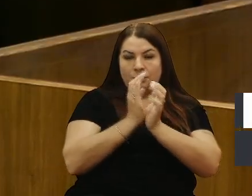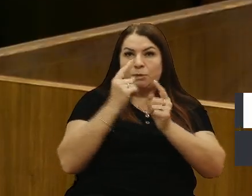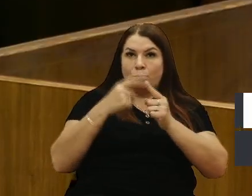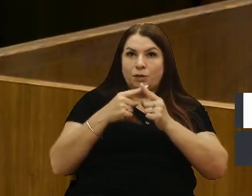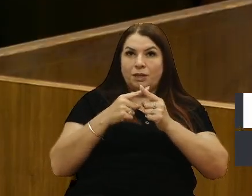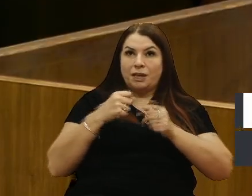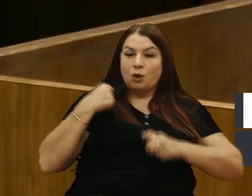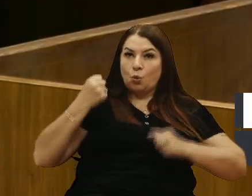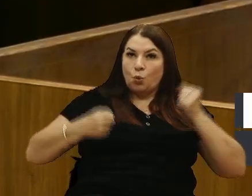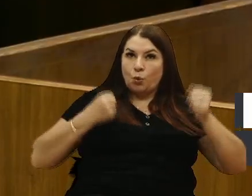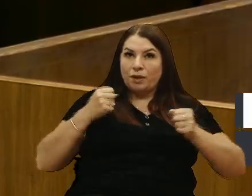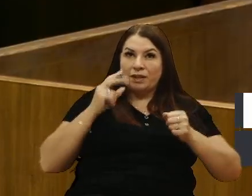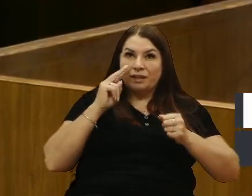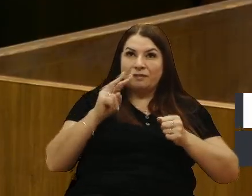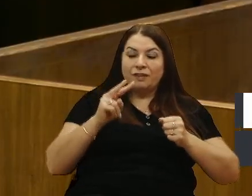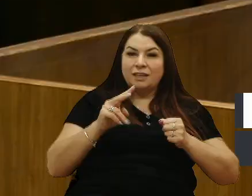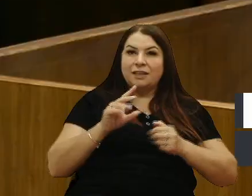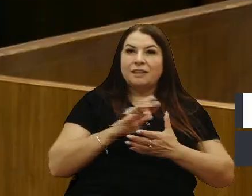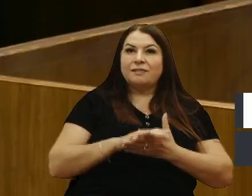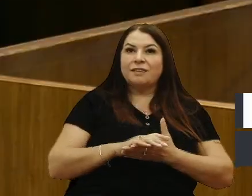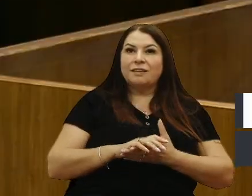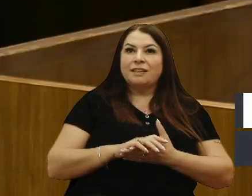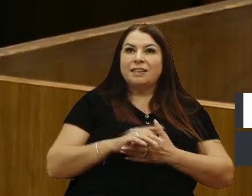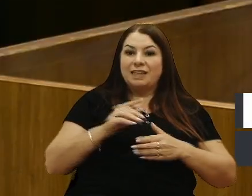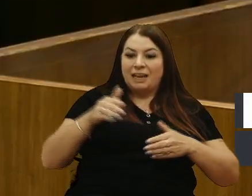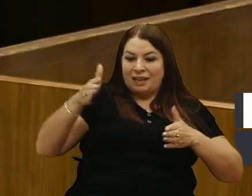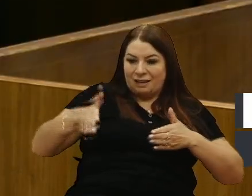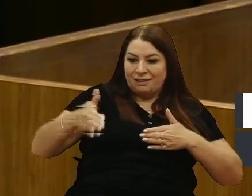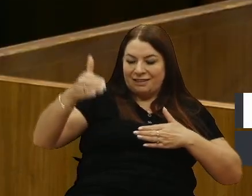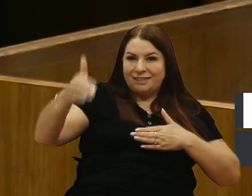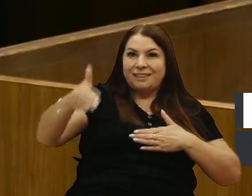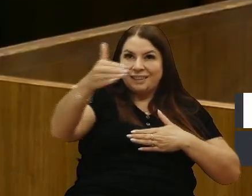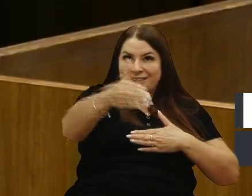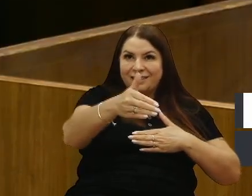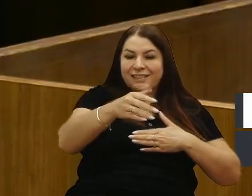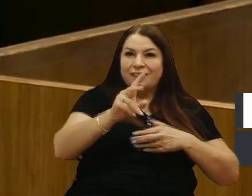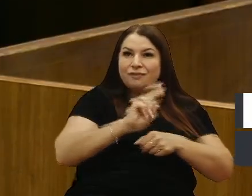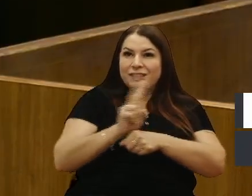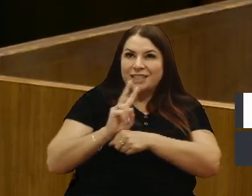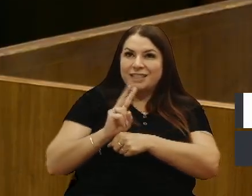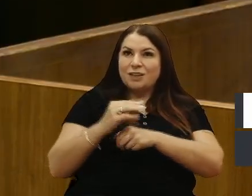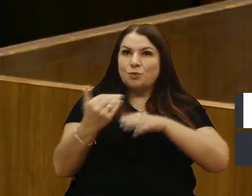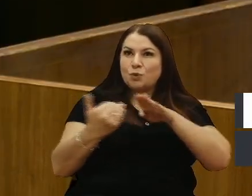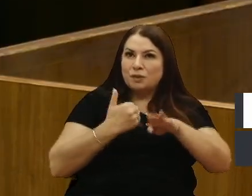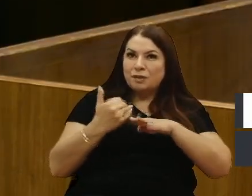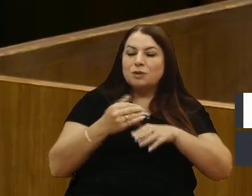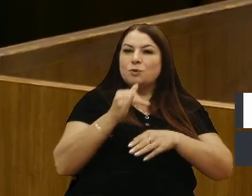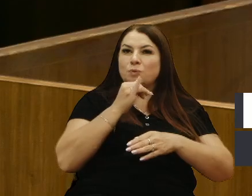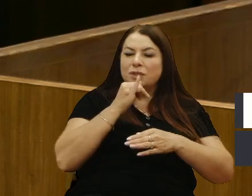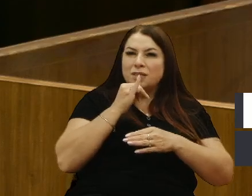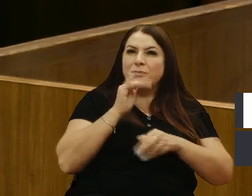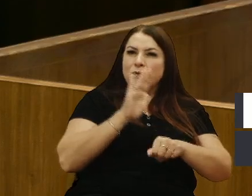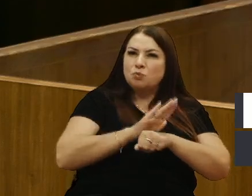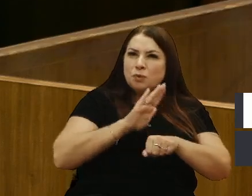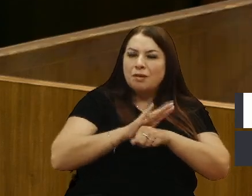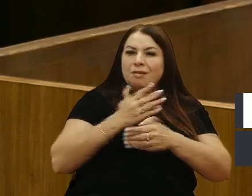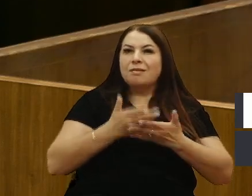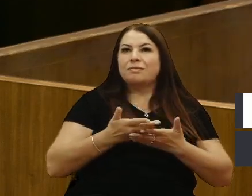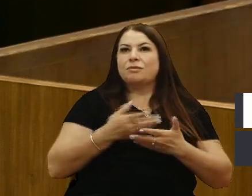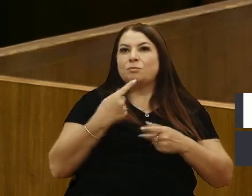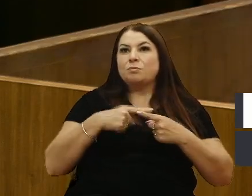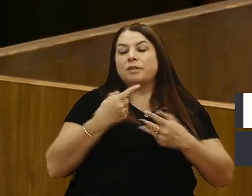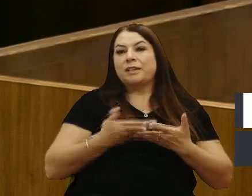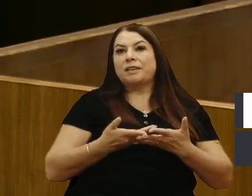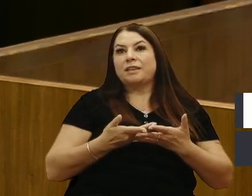quem corria via a cada trecho, né, a nossa fiscalização de trânsito, por exemplo, ajudando, né? Porque